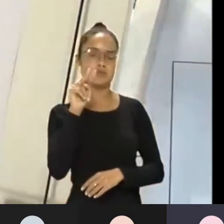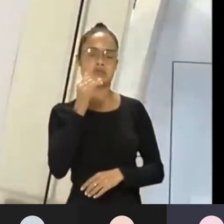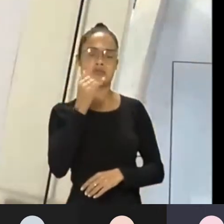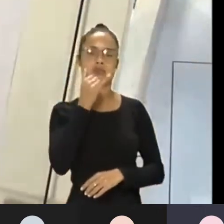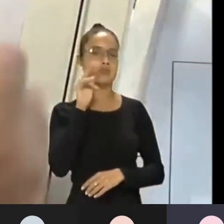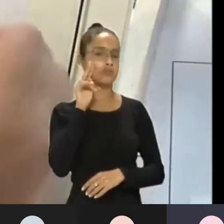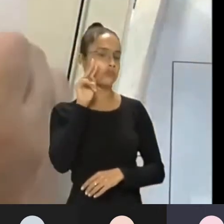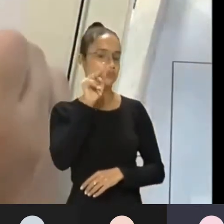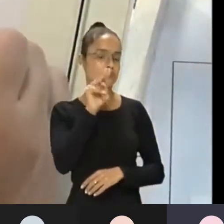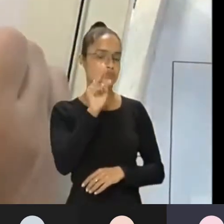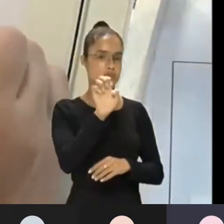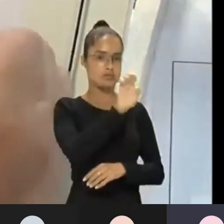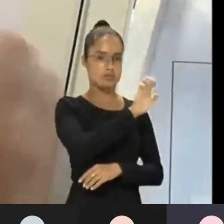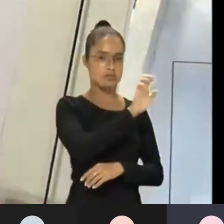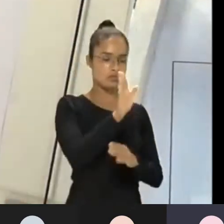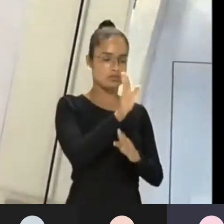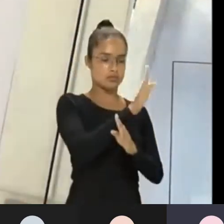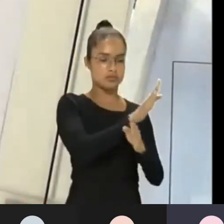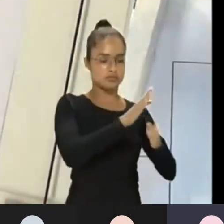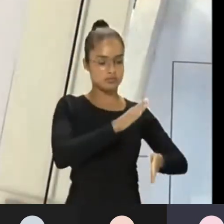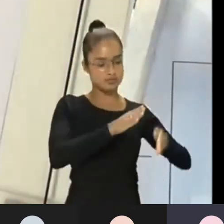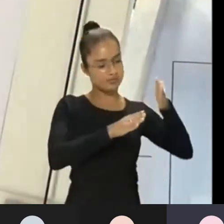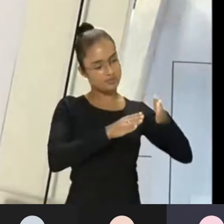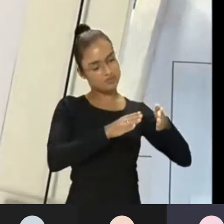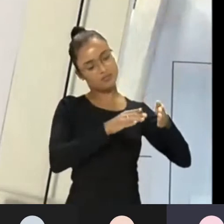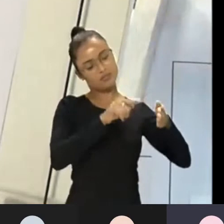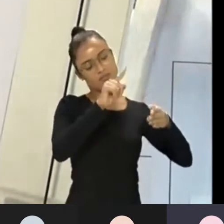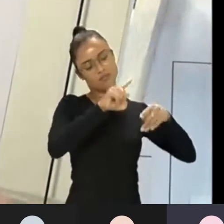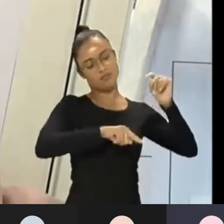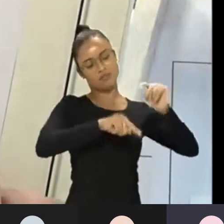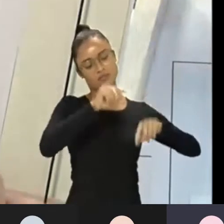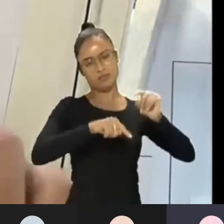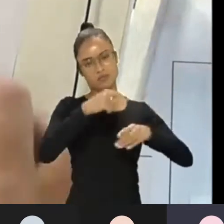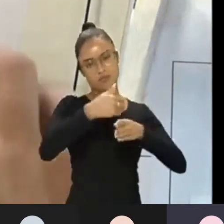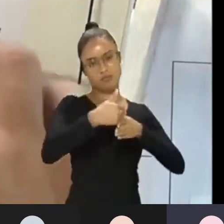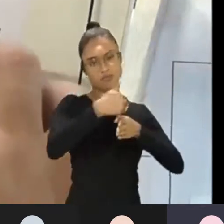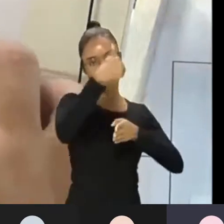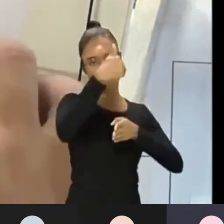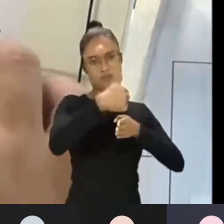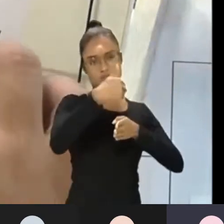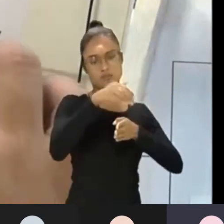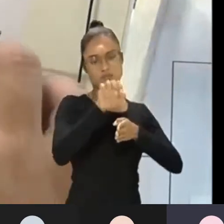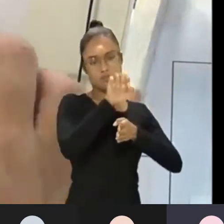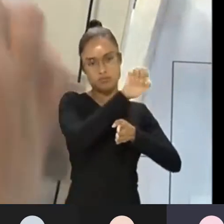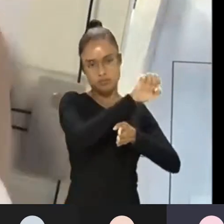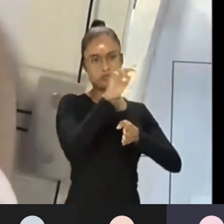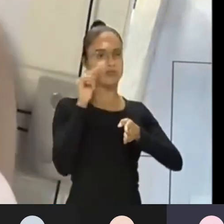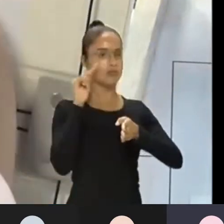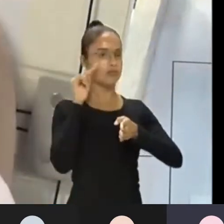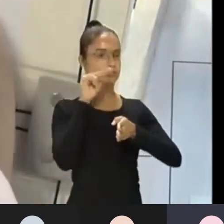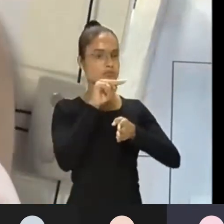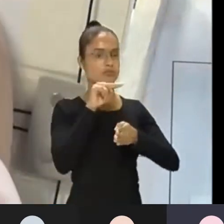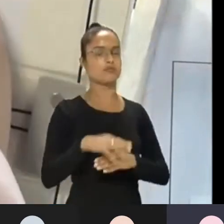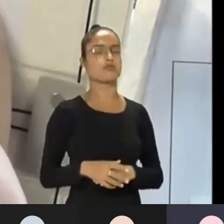lateral esquerda. Então, ó, são esses pontos de referência. A partir